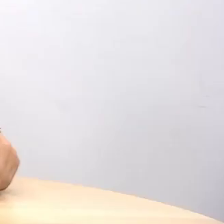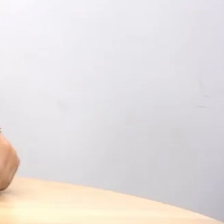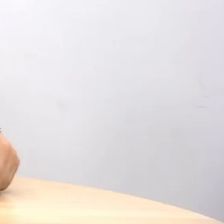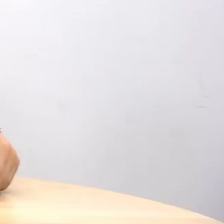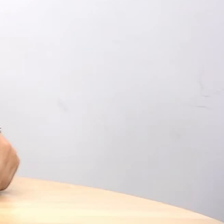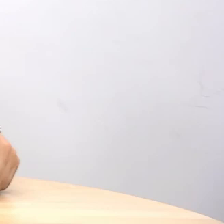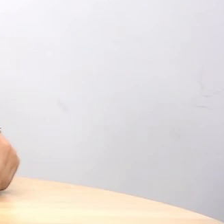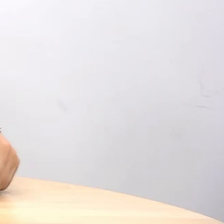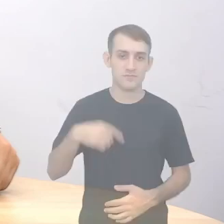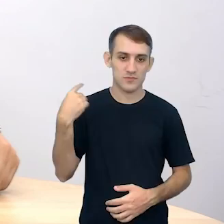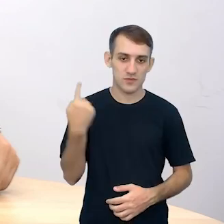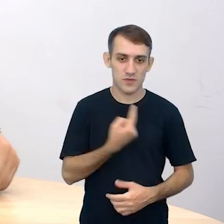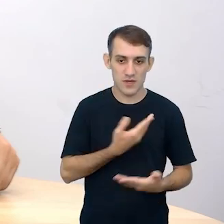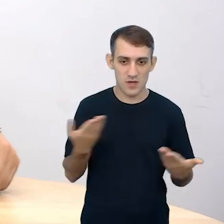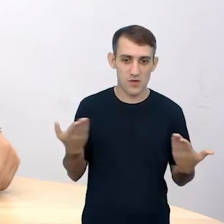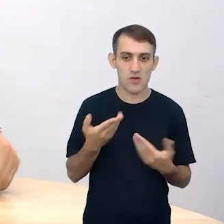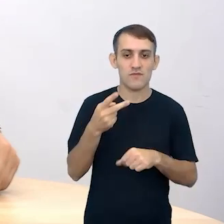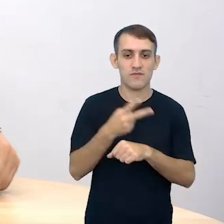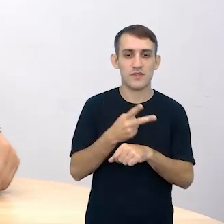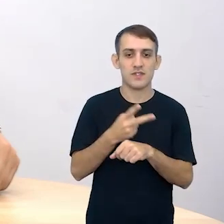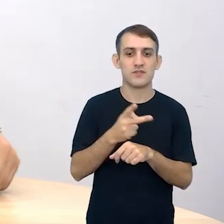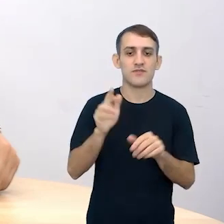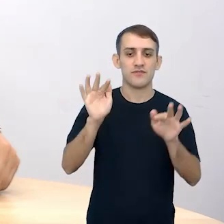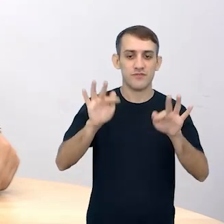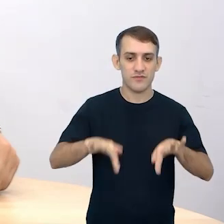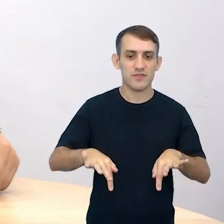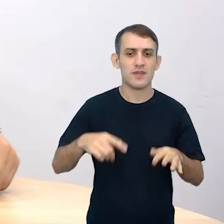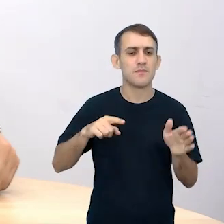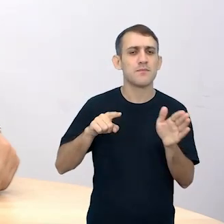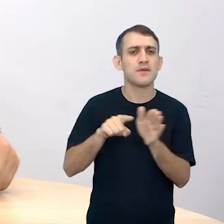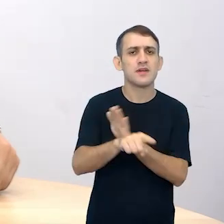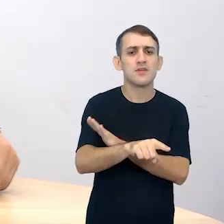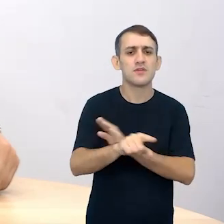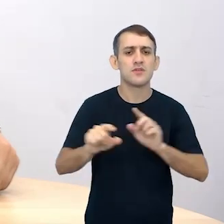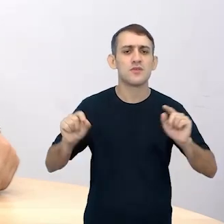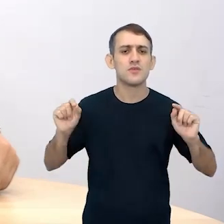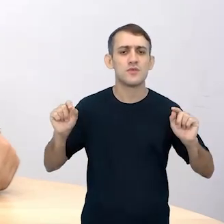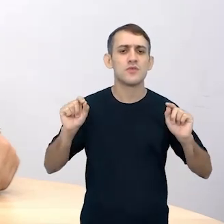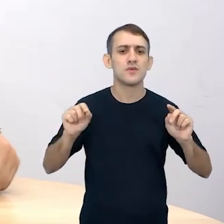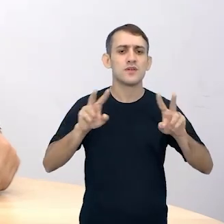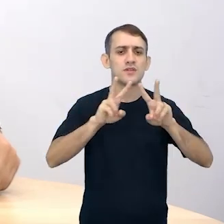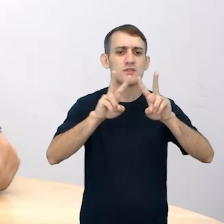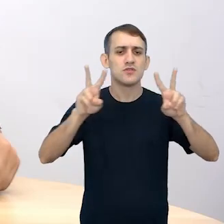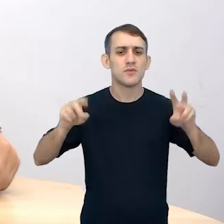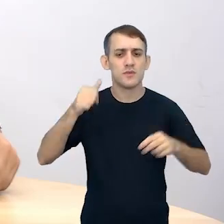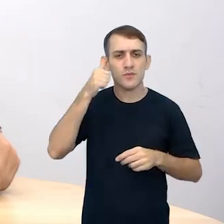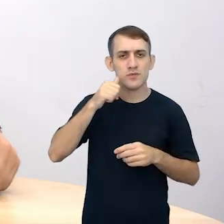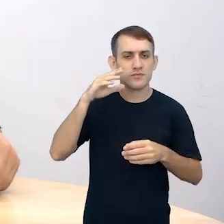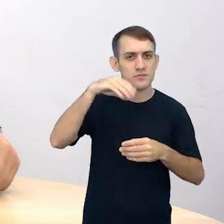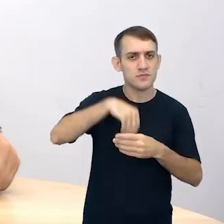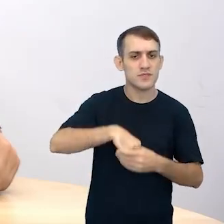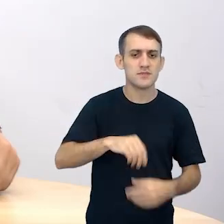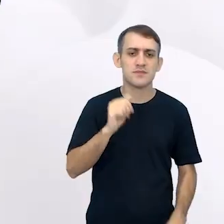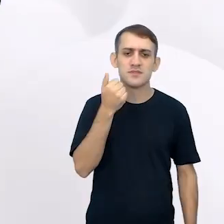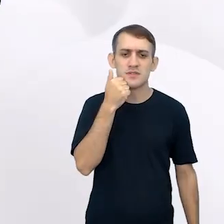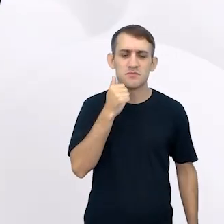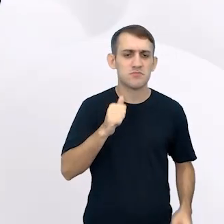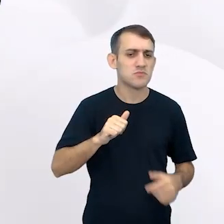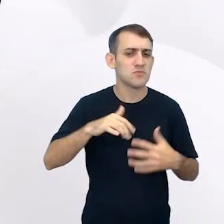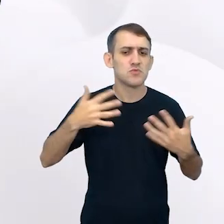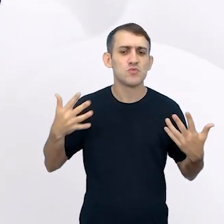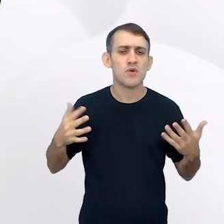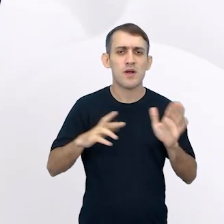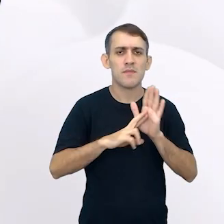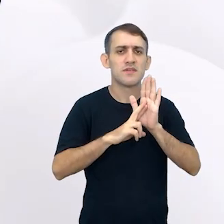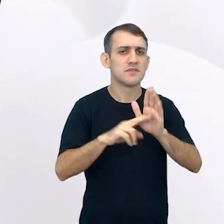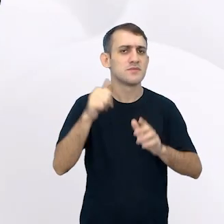Então, vamos agora, depois do vídeo, verificar então a pergunta disparadora sobre meninas na ciência. Qual a tendência da